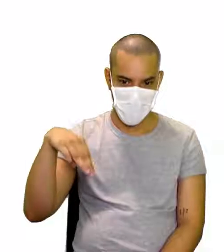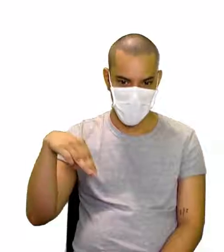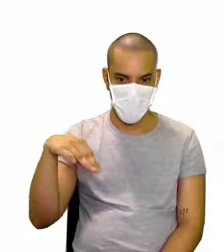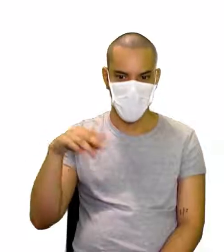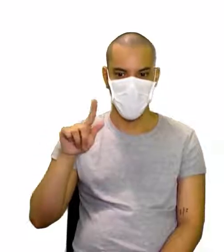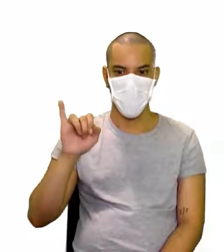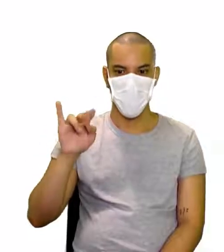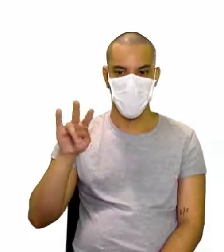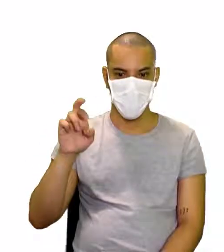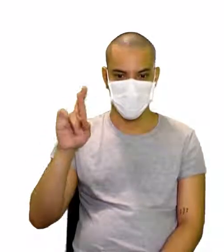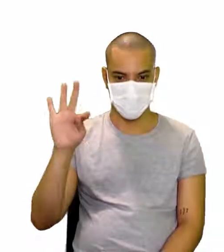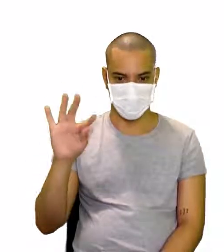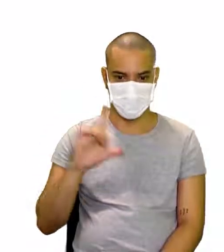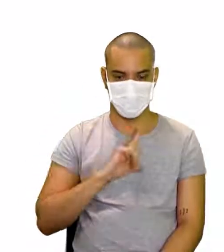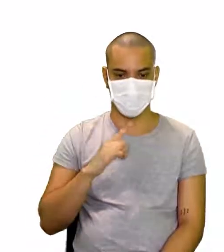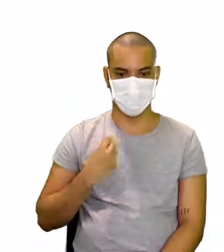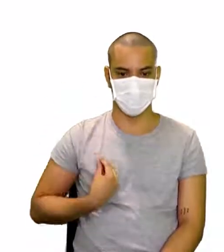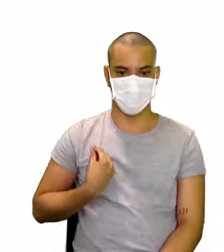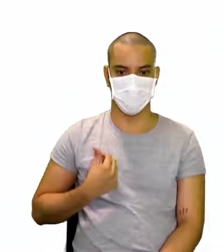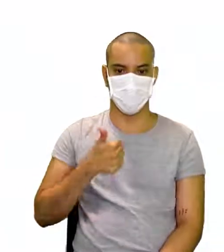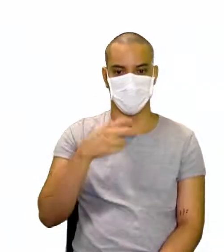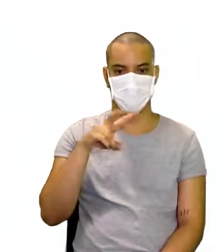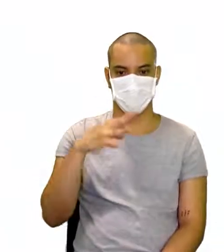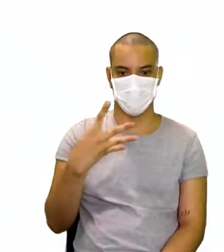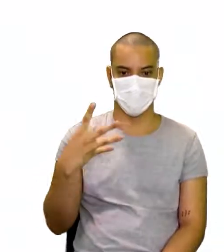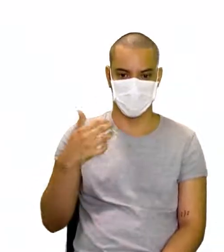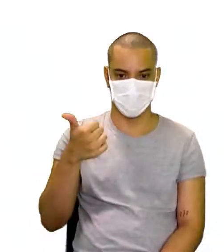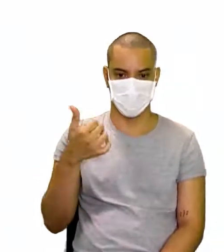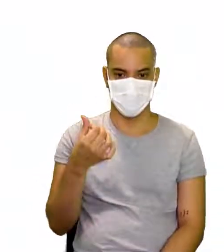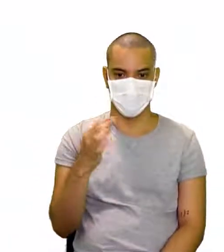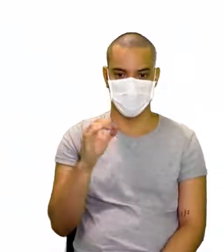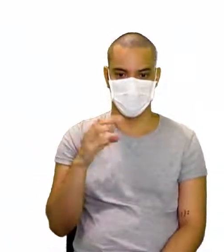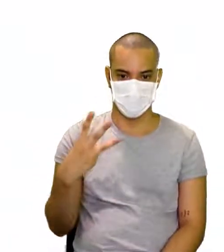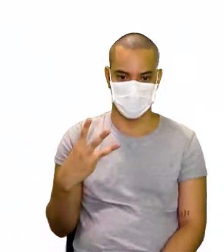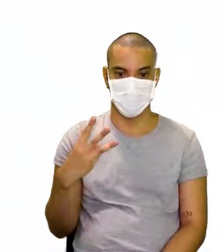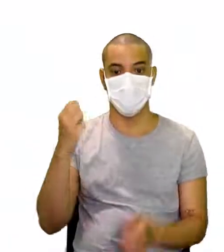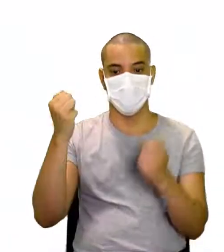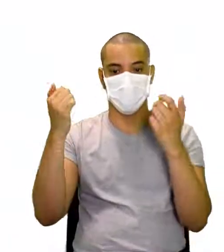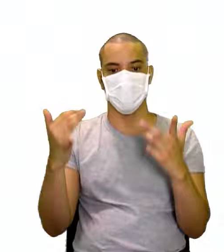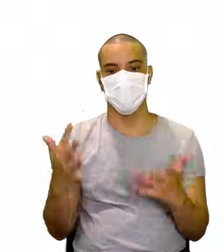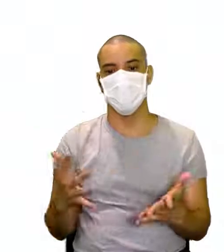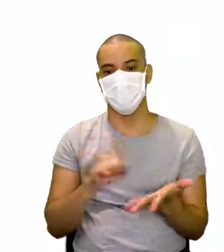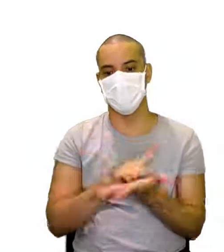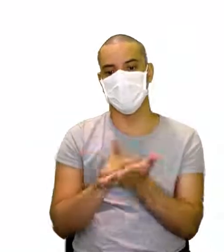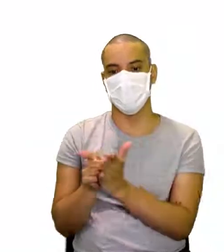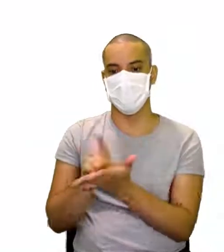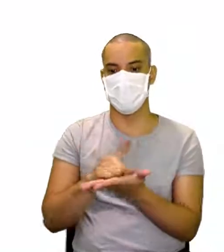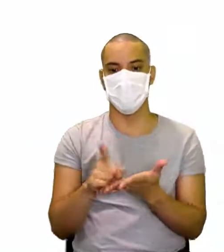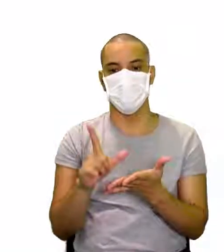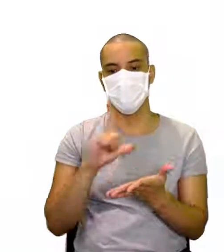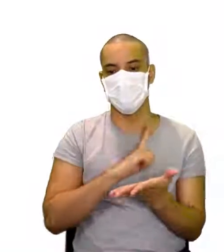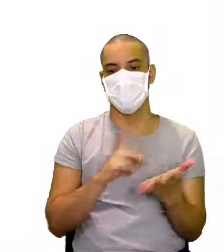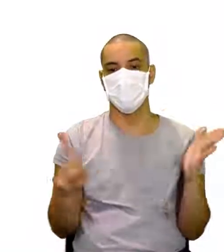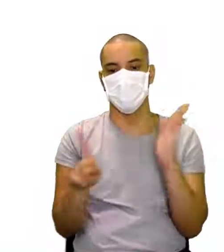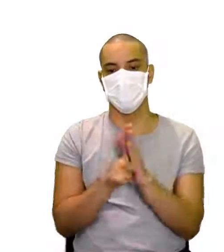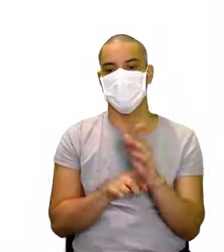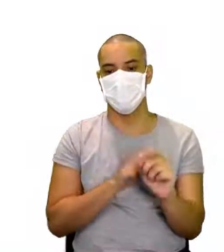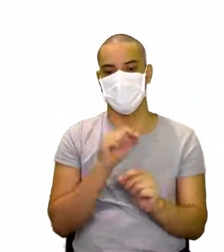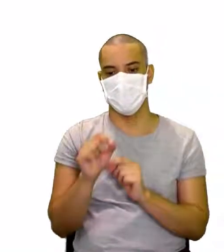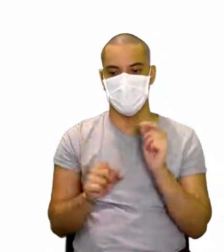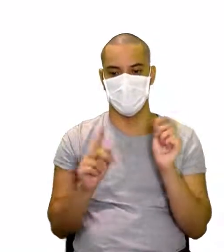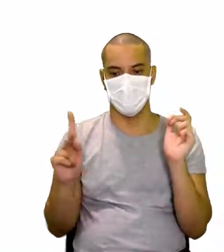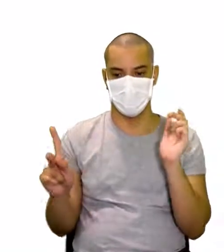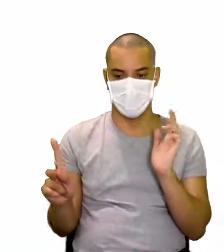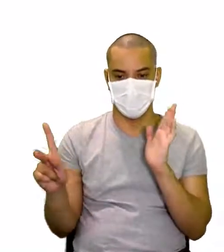Tá aqui a data de vida dele, né? Explicando a orientação que as bússolas adquirem, afirma que